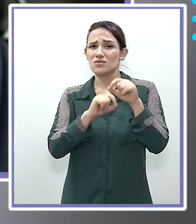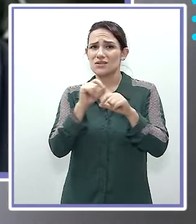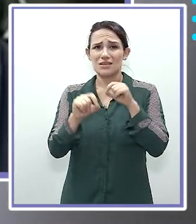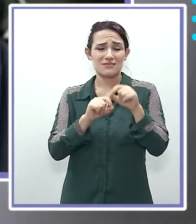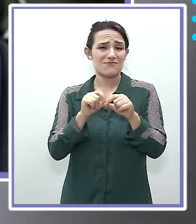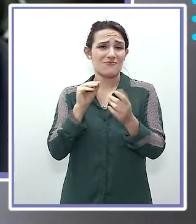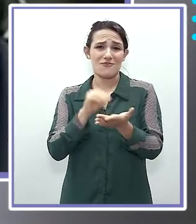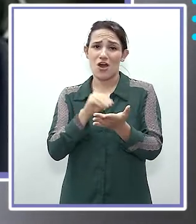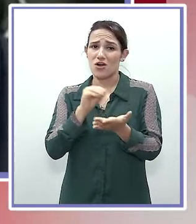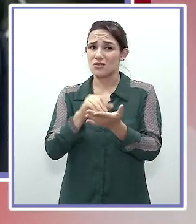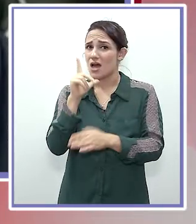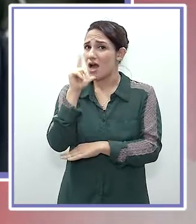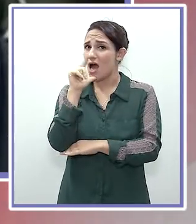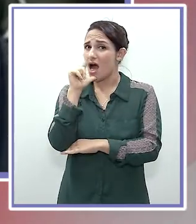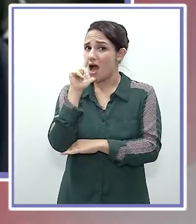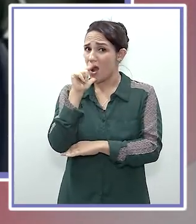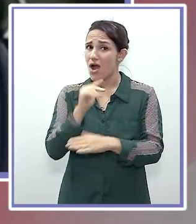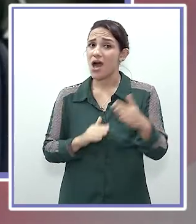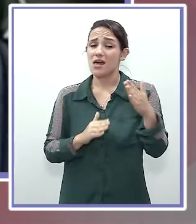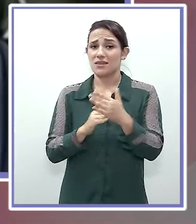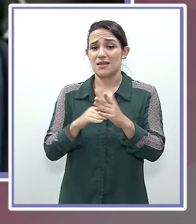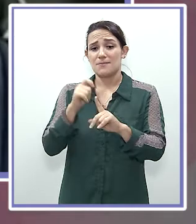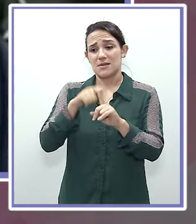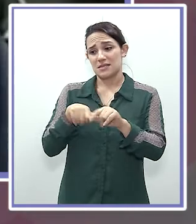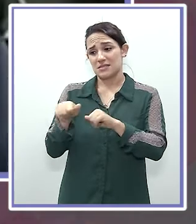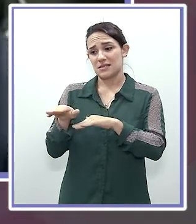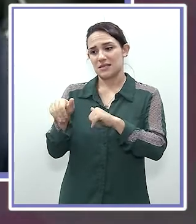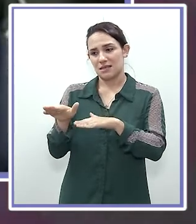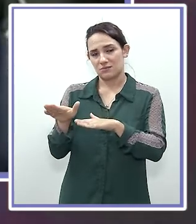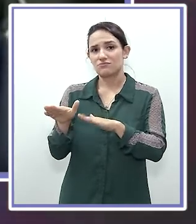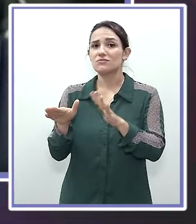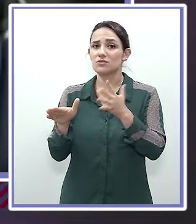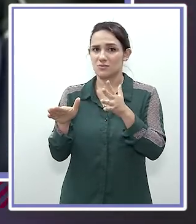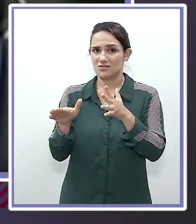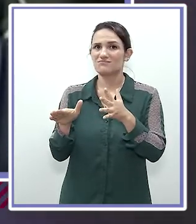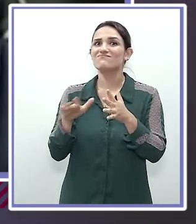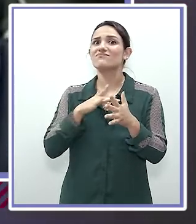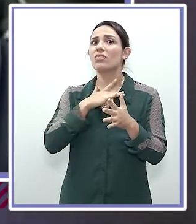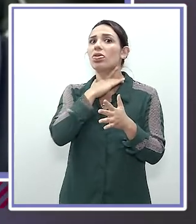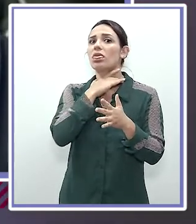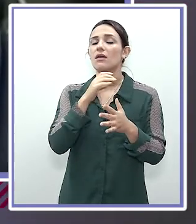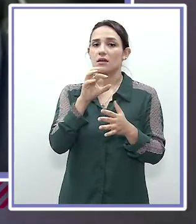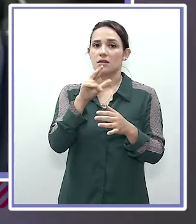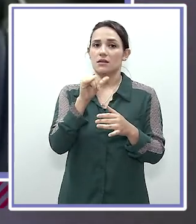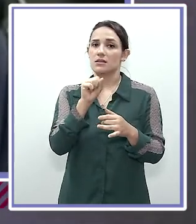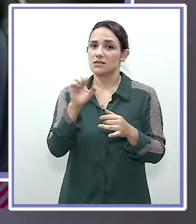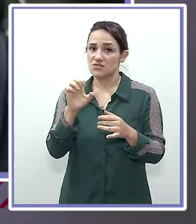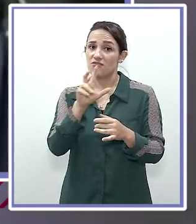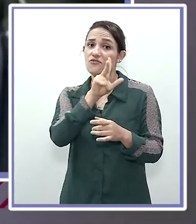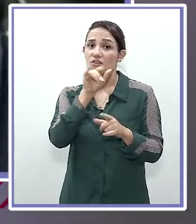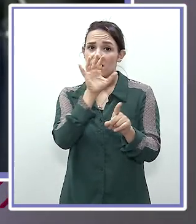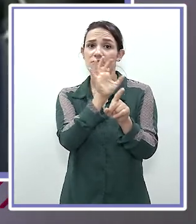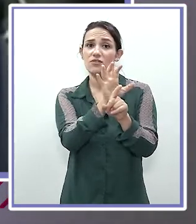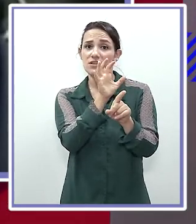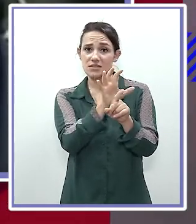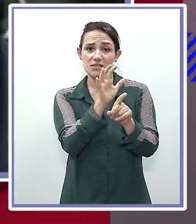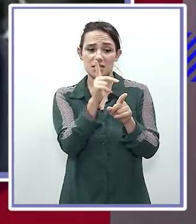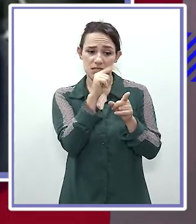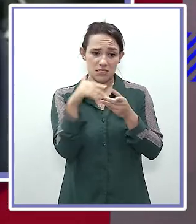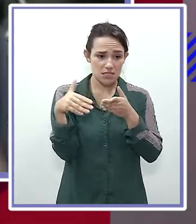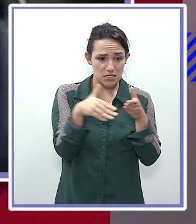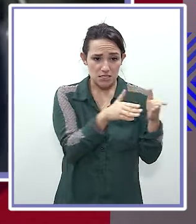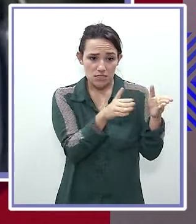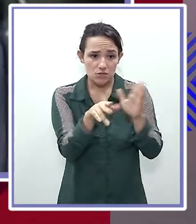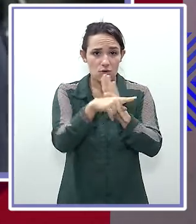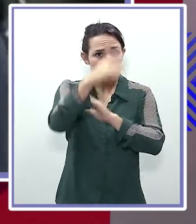em estado de emergência hídrica, porque deve chover pouco, o que vai impactar diretamente a bacia do Rio Paraná, por exemplo, que é uma